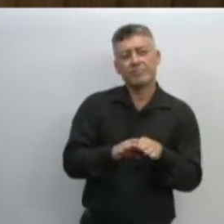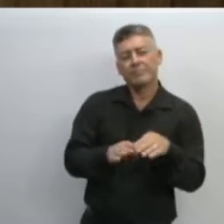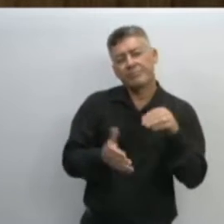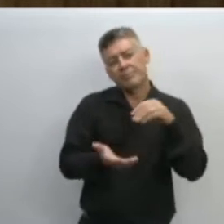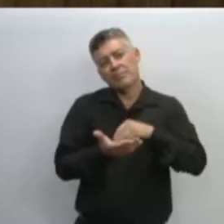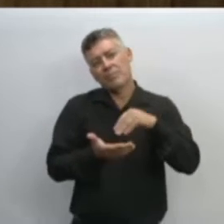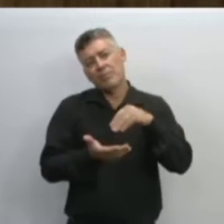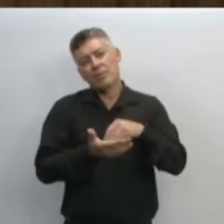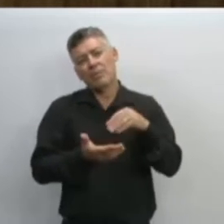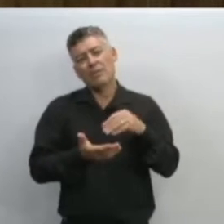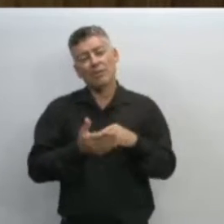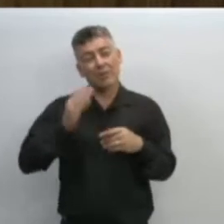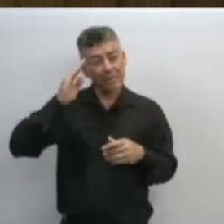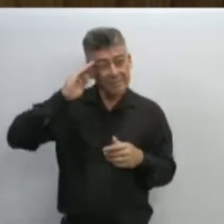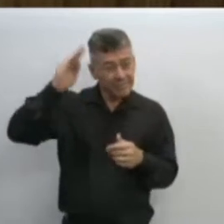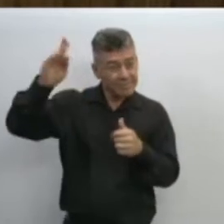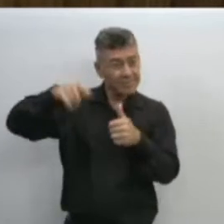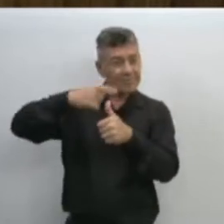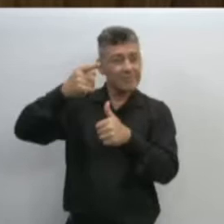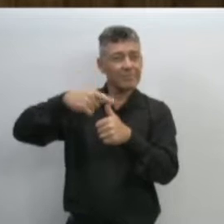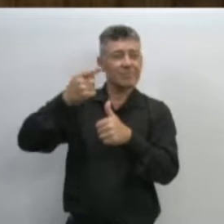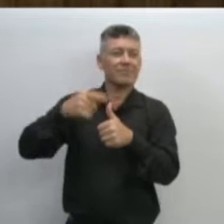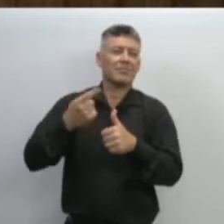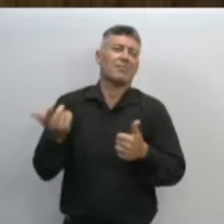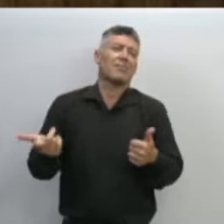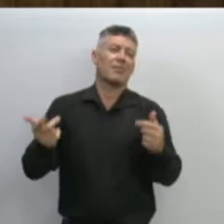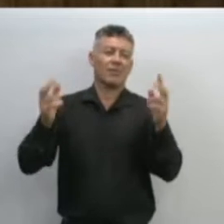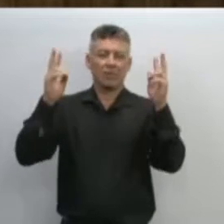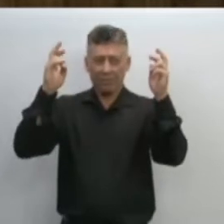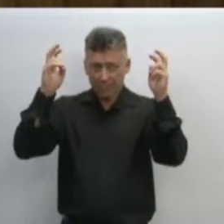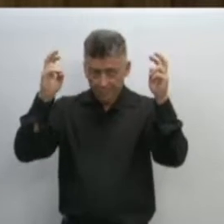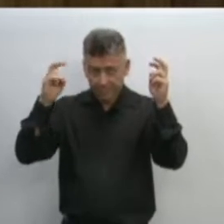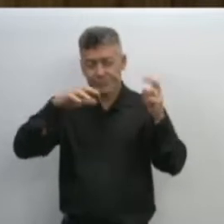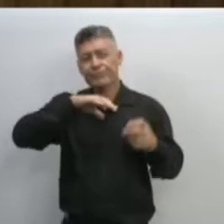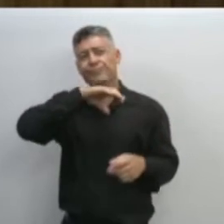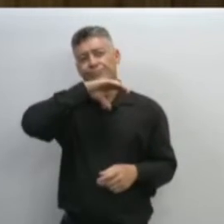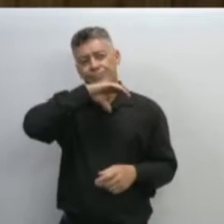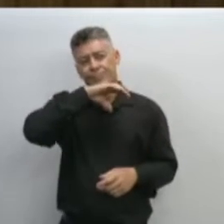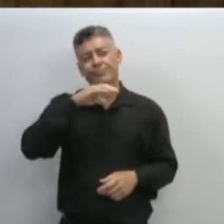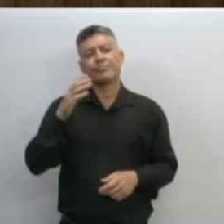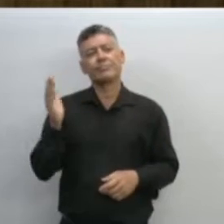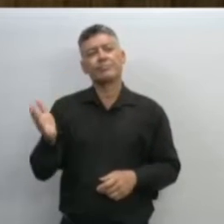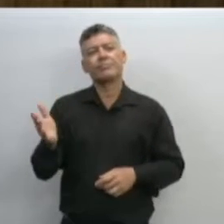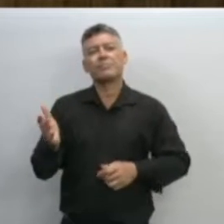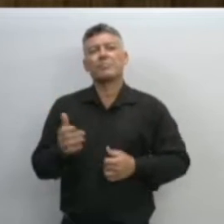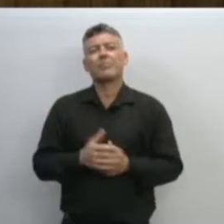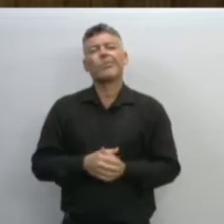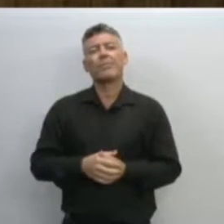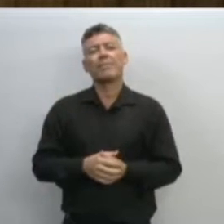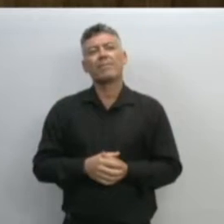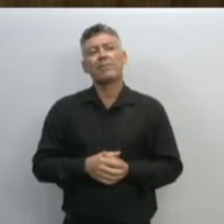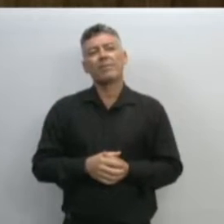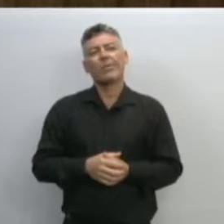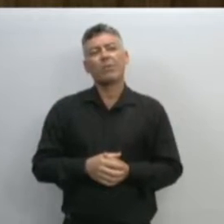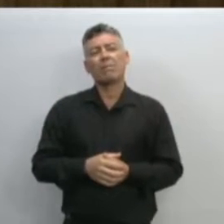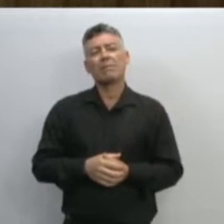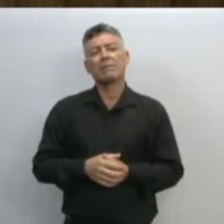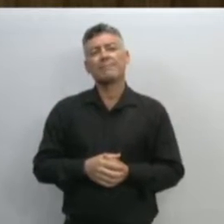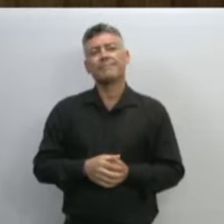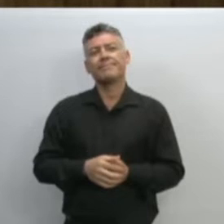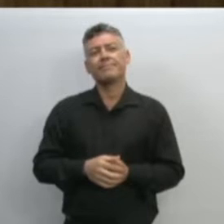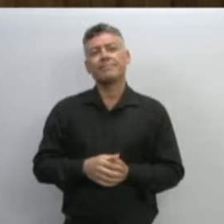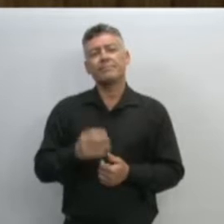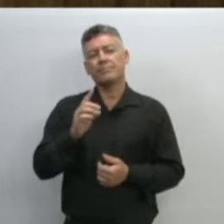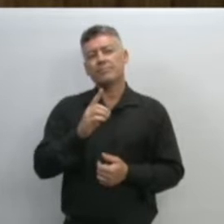de prioridade quando o assunto é causa animal. Foi